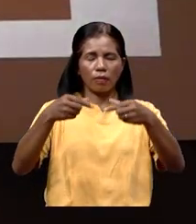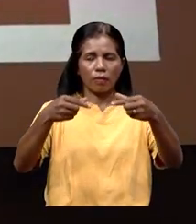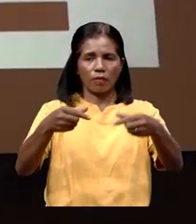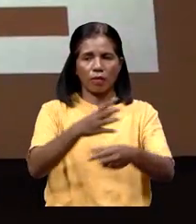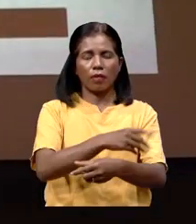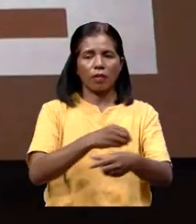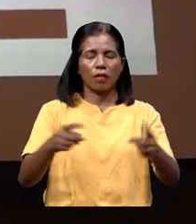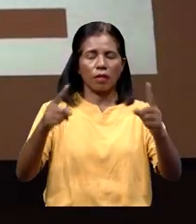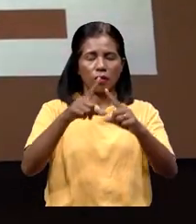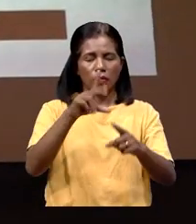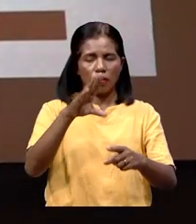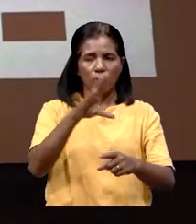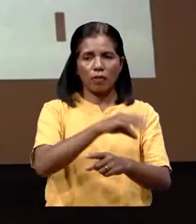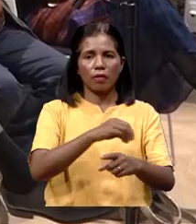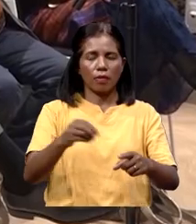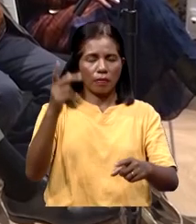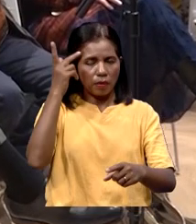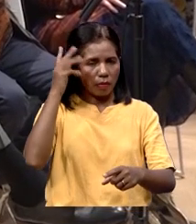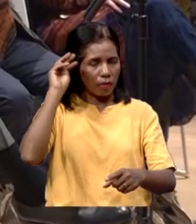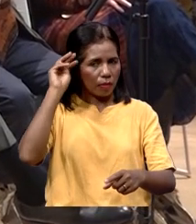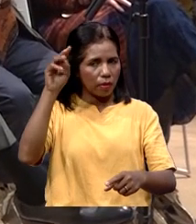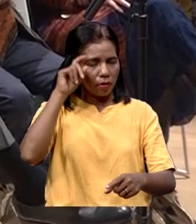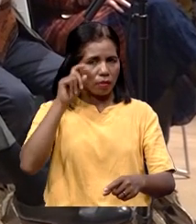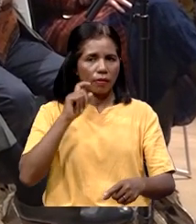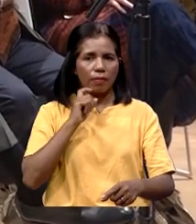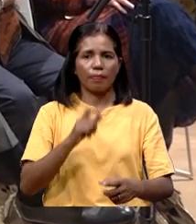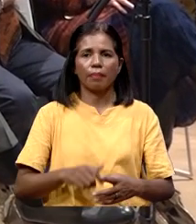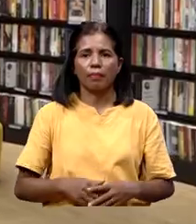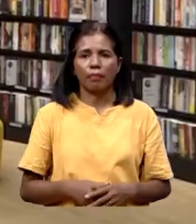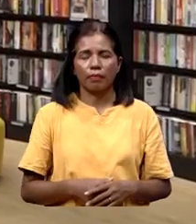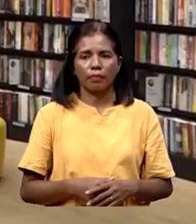Junqueiro Lusofonia ba atual primeiro-ministro Kairala Sanana Guzmão. Agostinho da Costa, GMN.